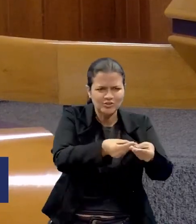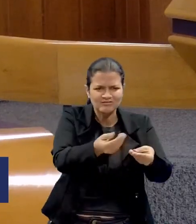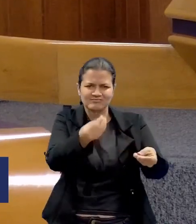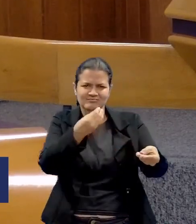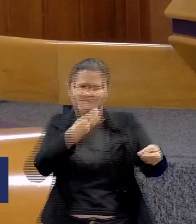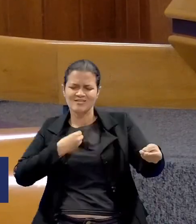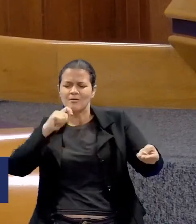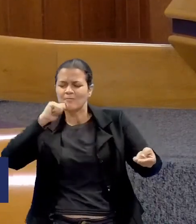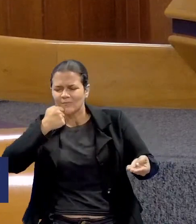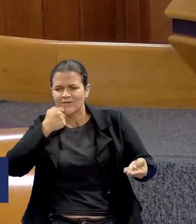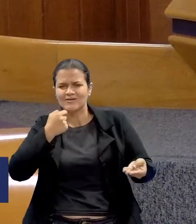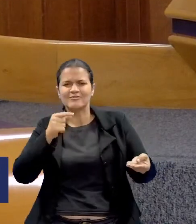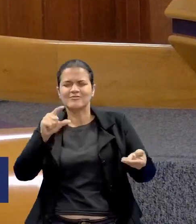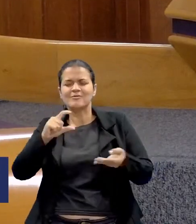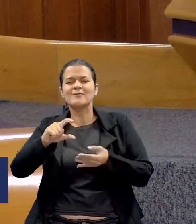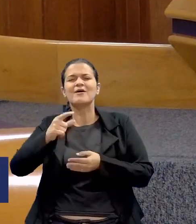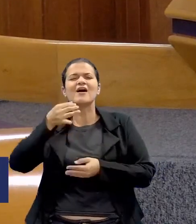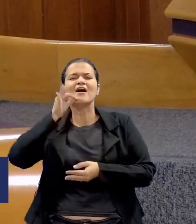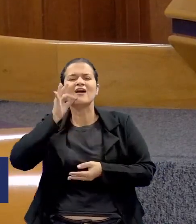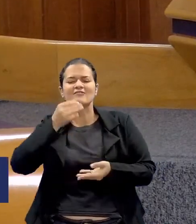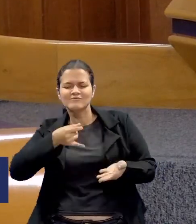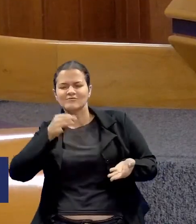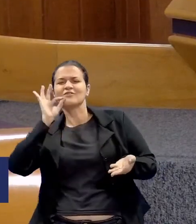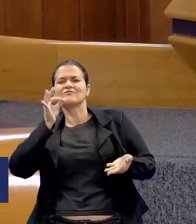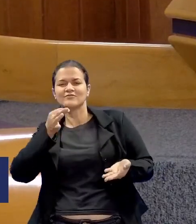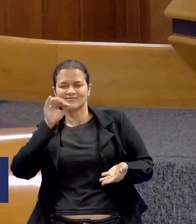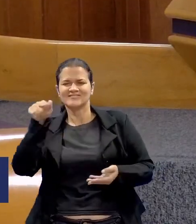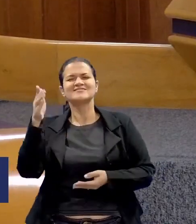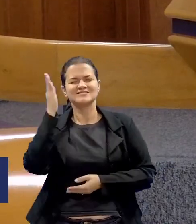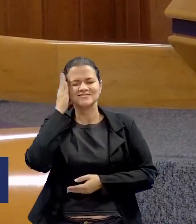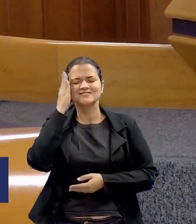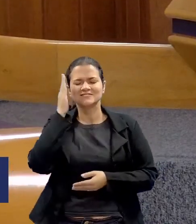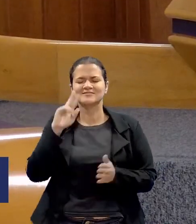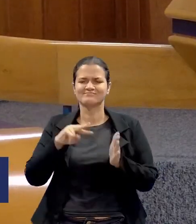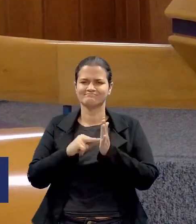poeticamente chamado de pingado pelos meninos ricos. Você sabe o que eu estou falando.